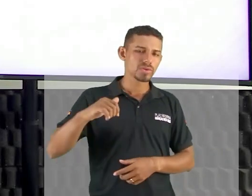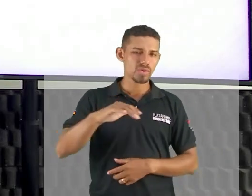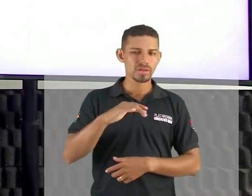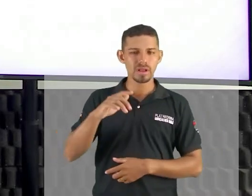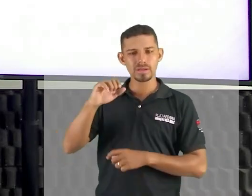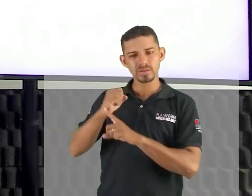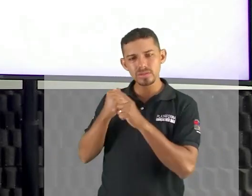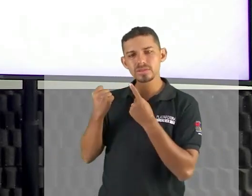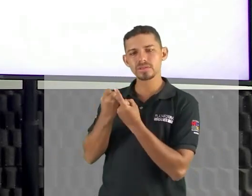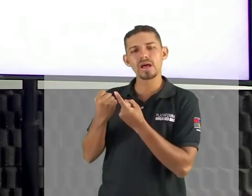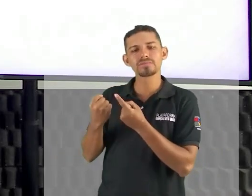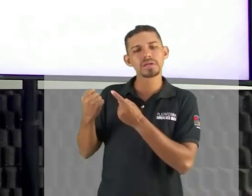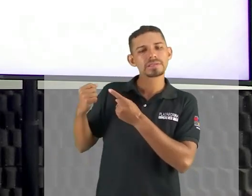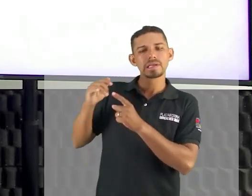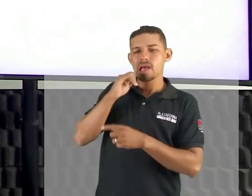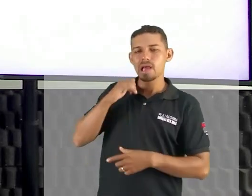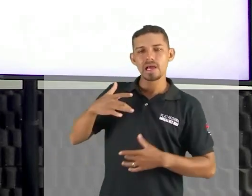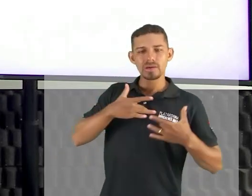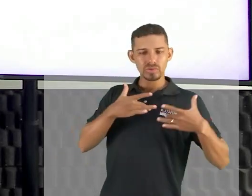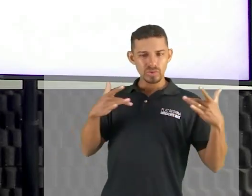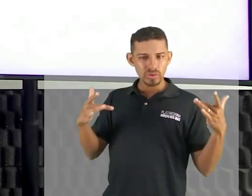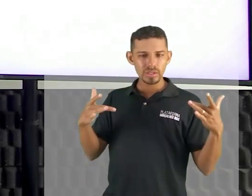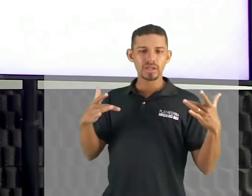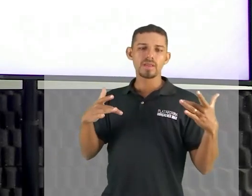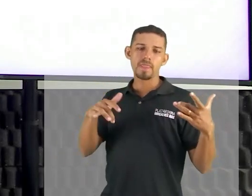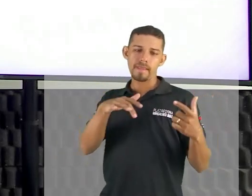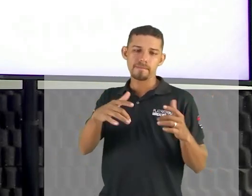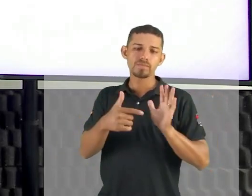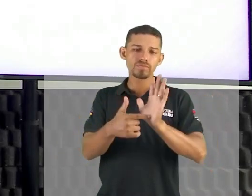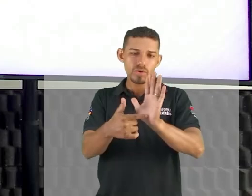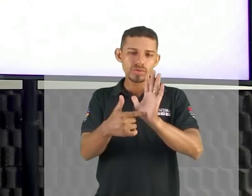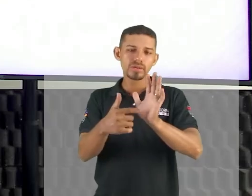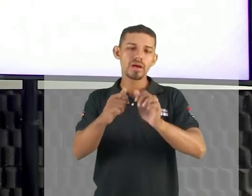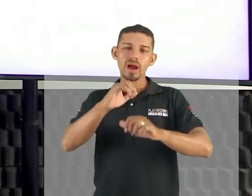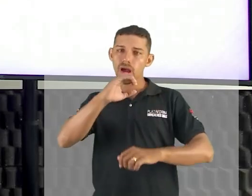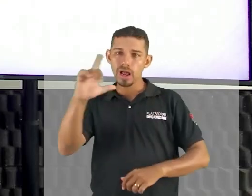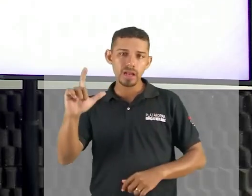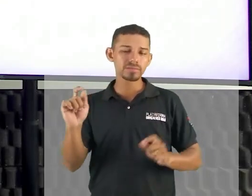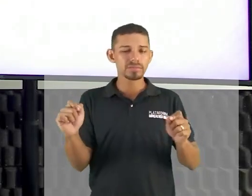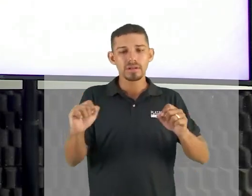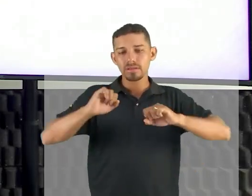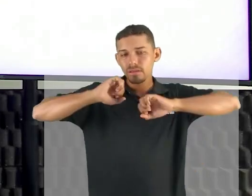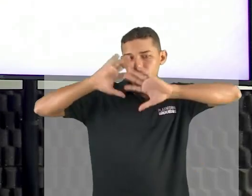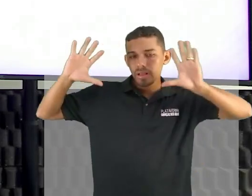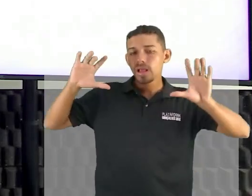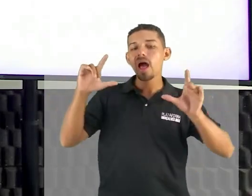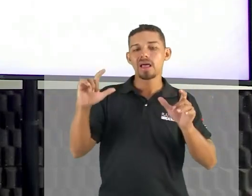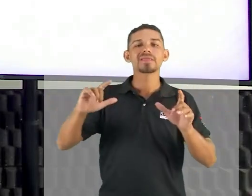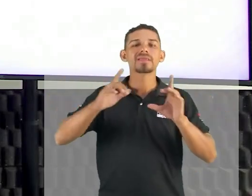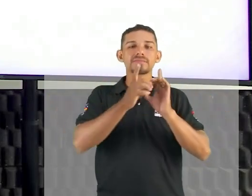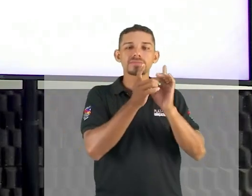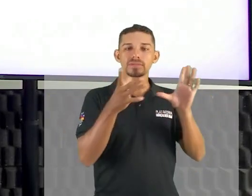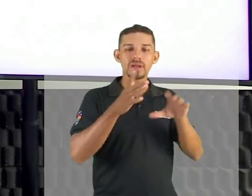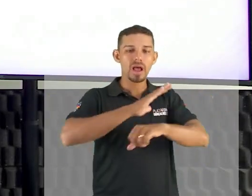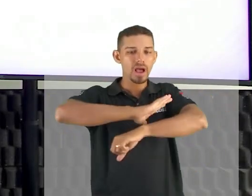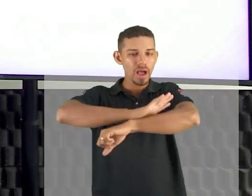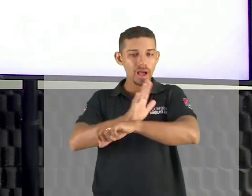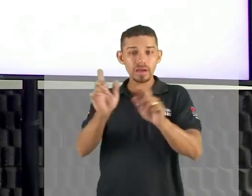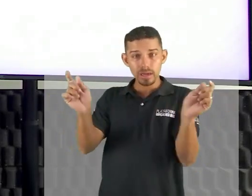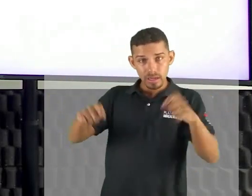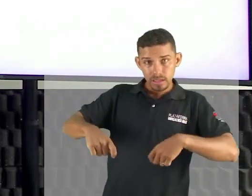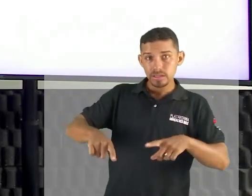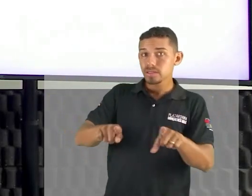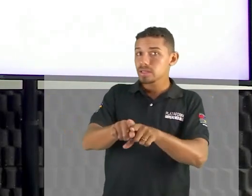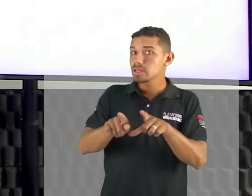sociedade, aprofundando o grau de solidariedade. Tudo isso demonstra claramente que a democracia racial é possível, mas só é